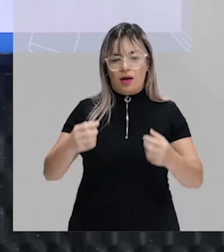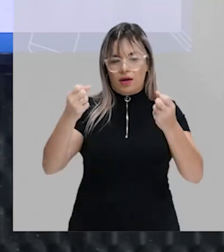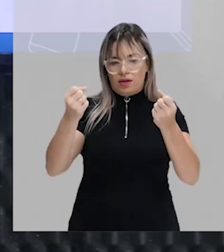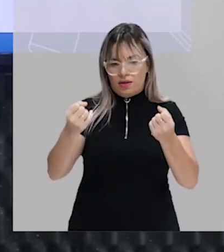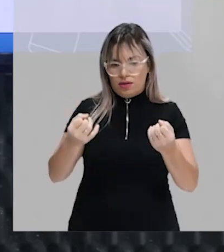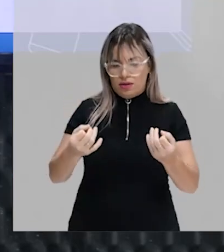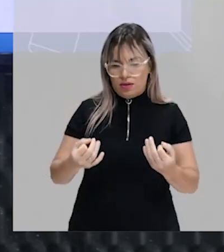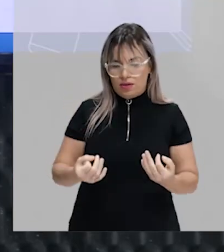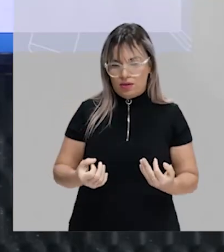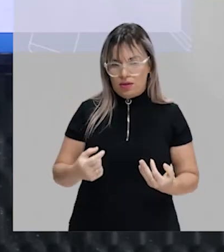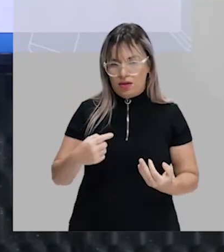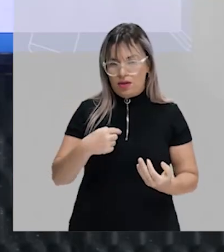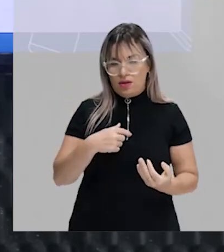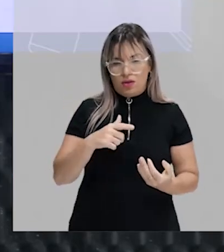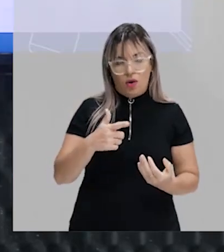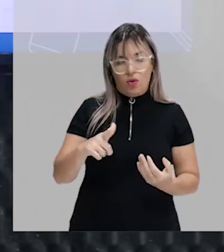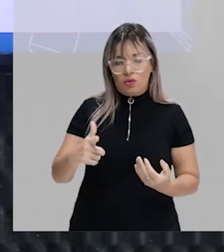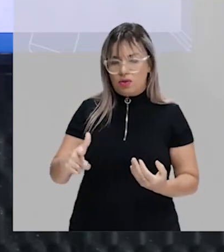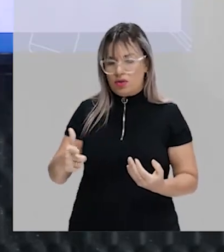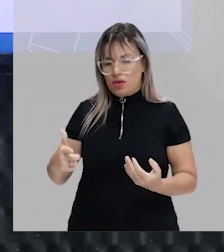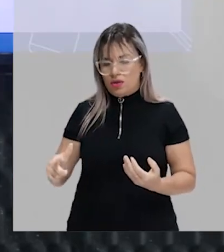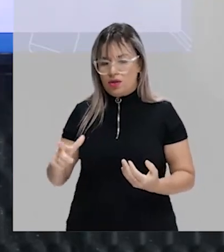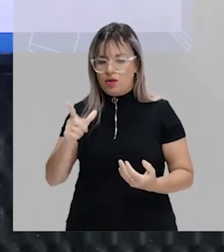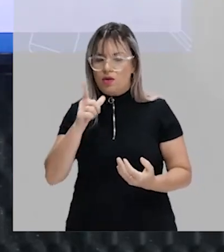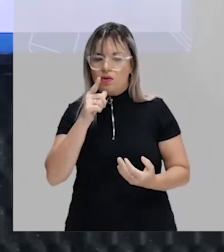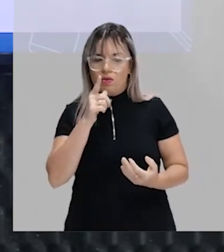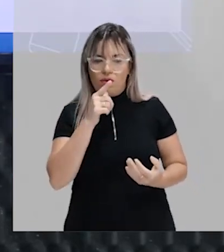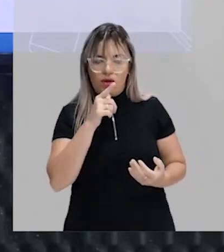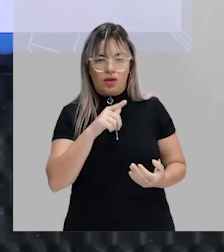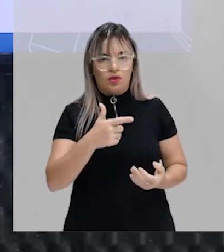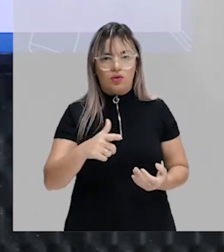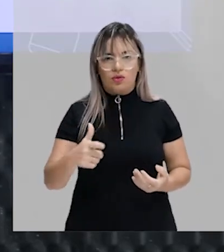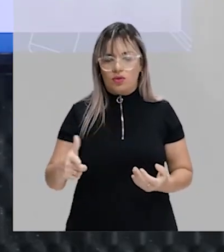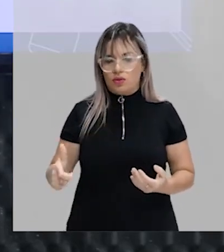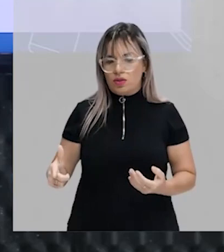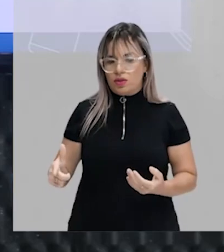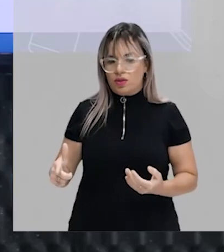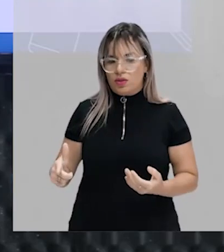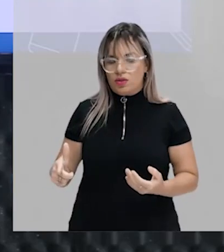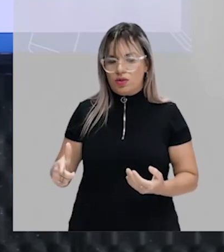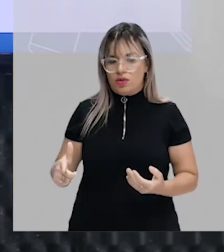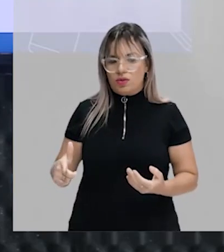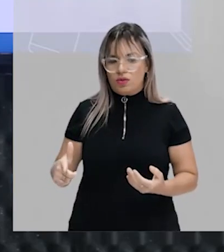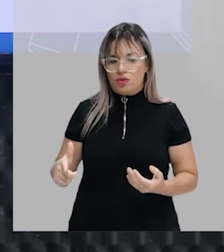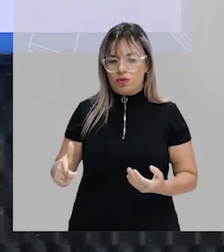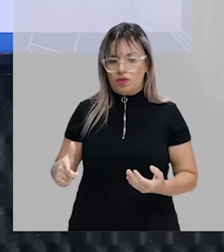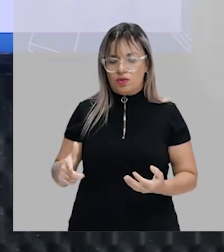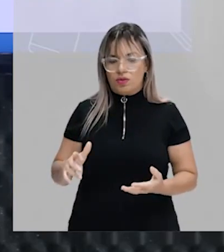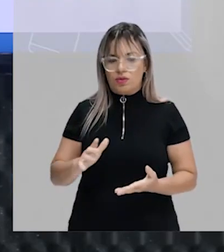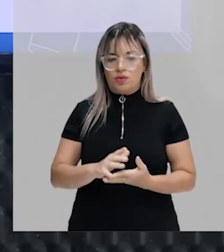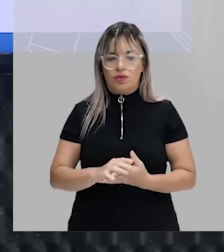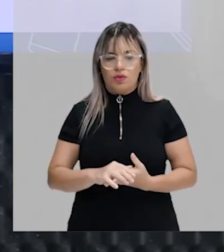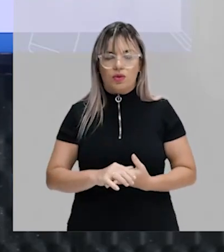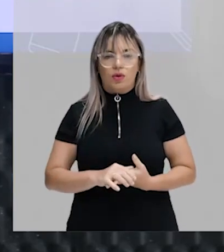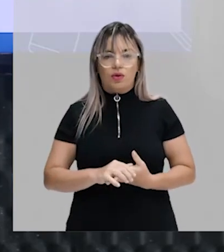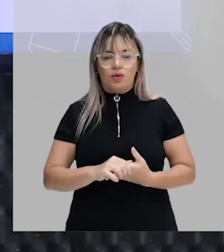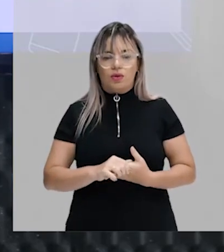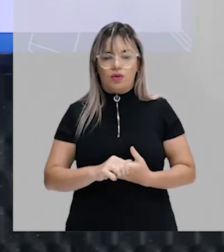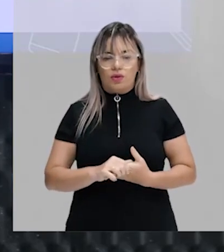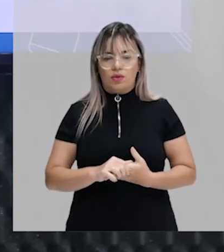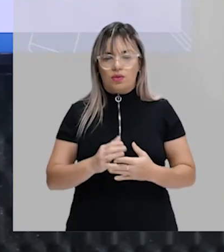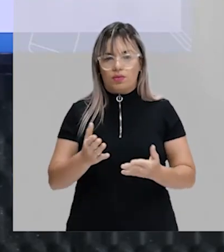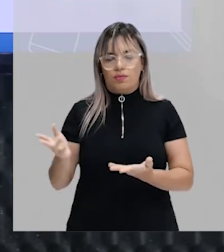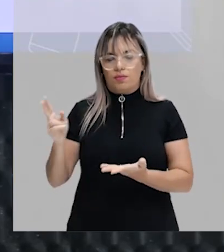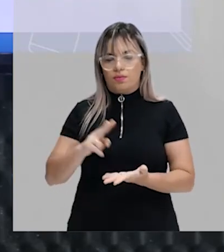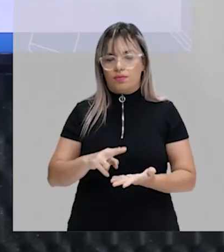trazer dor. Então, ele brinca com essa palavra. Lavra, dor. Lavra, onde está o pó?